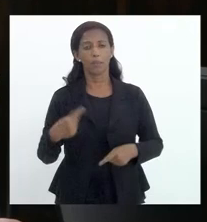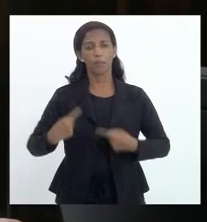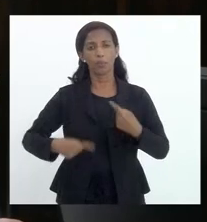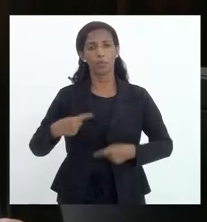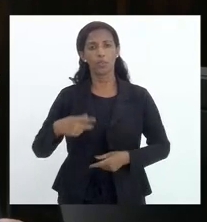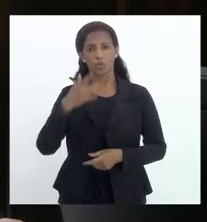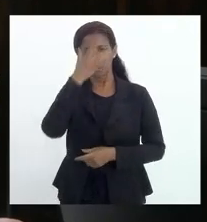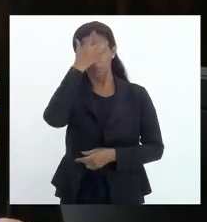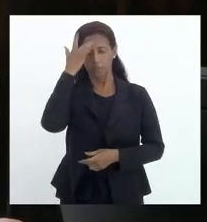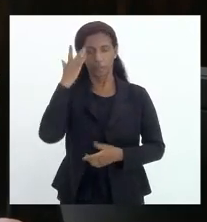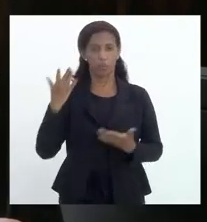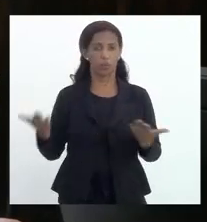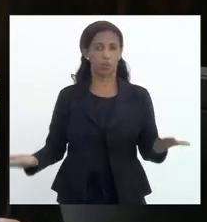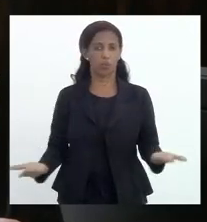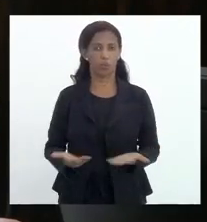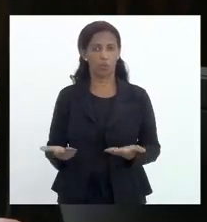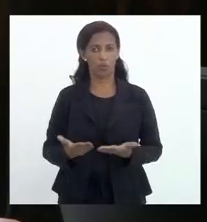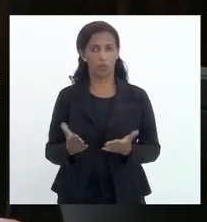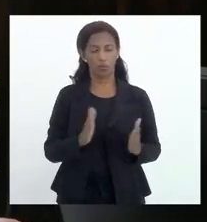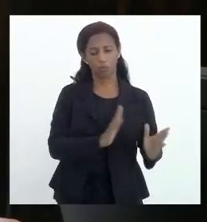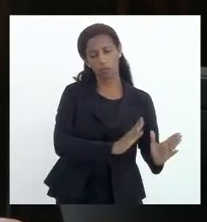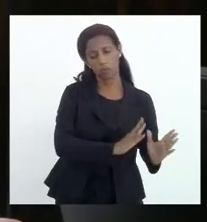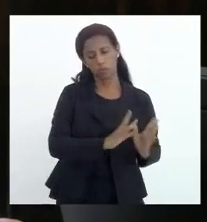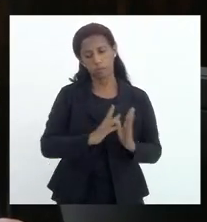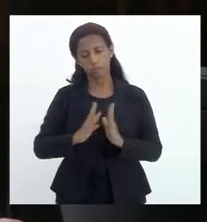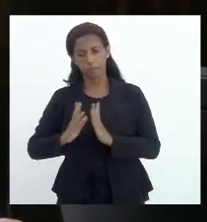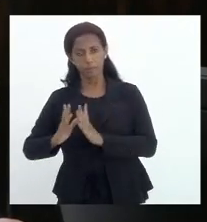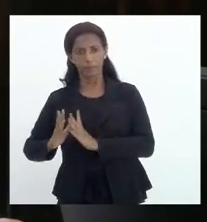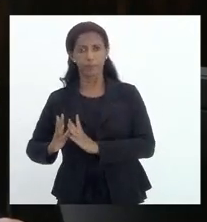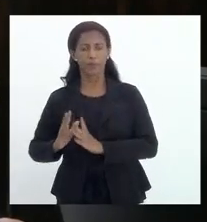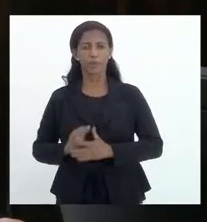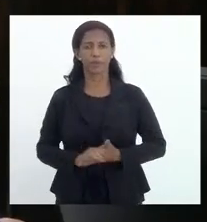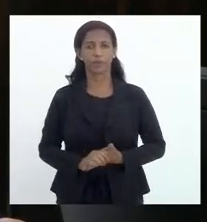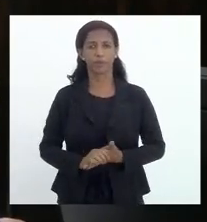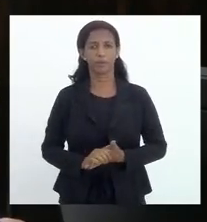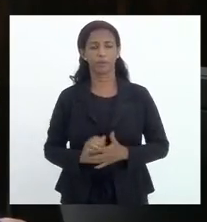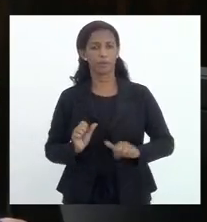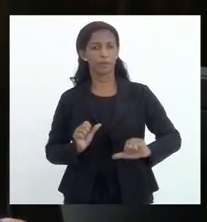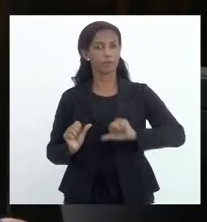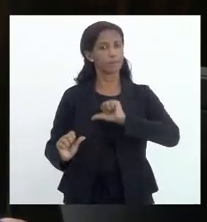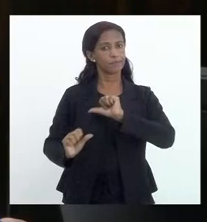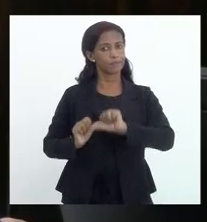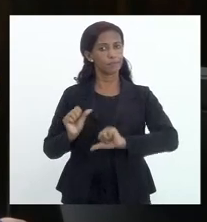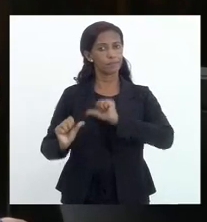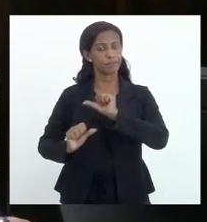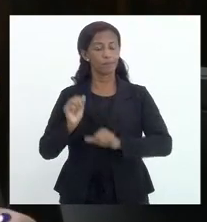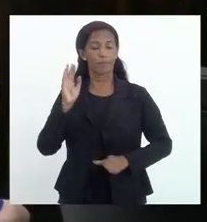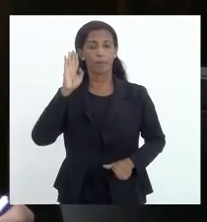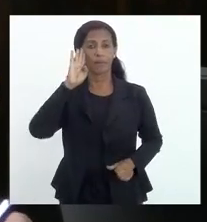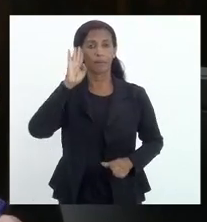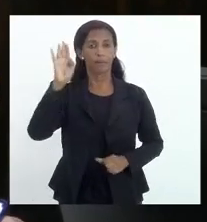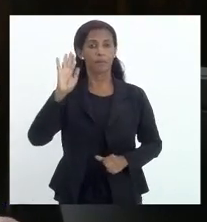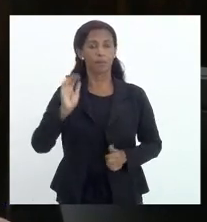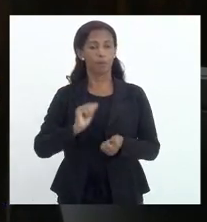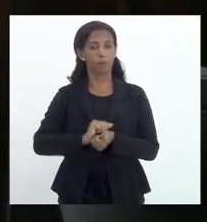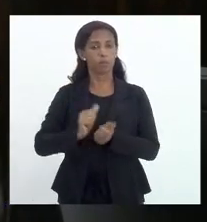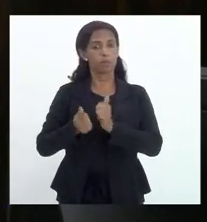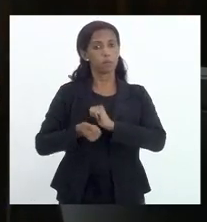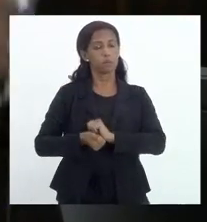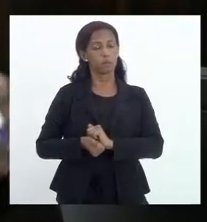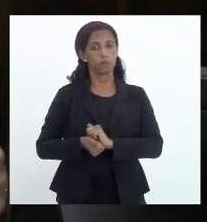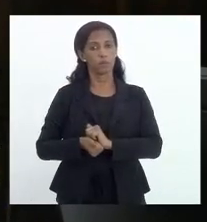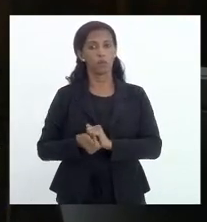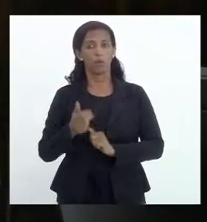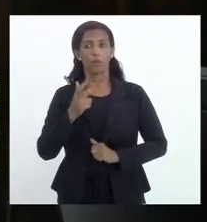hoje, ela vem passando por um processo de transição, principalmente porque foi a adequação,